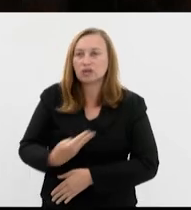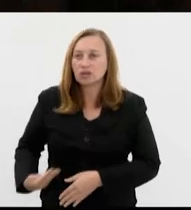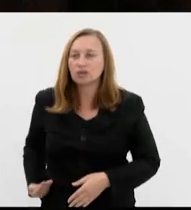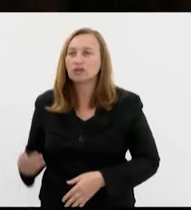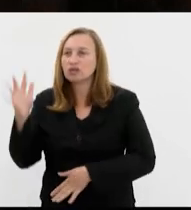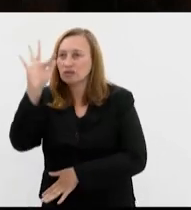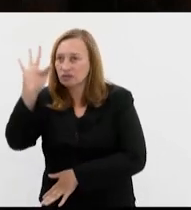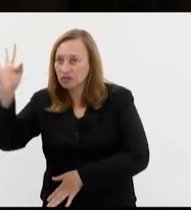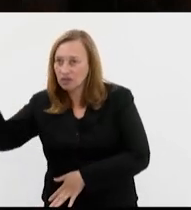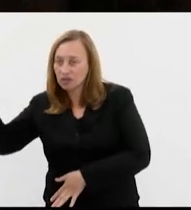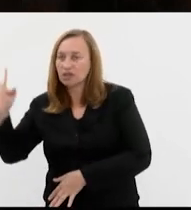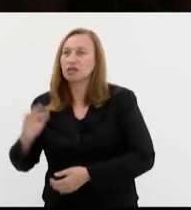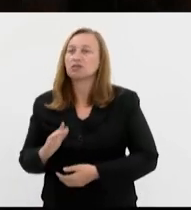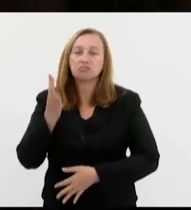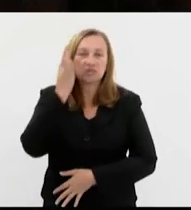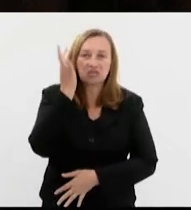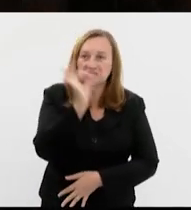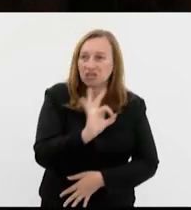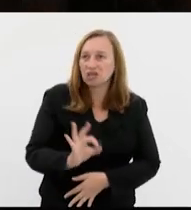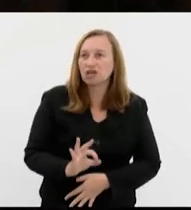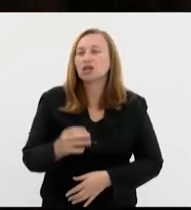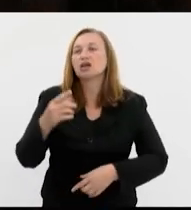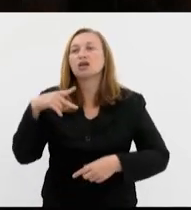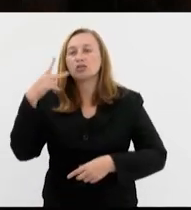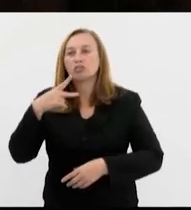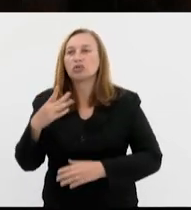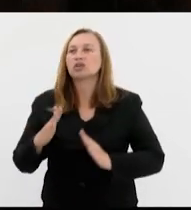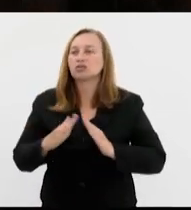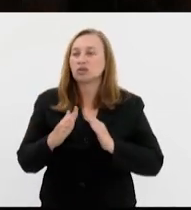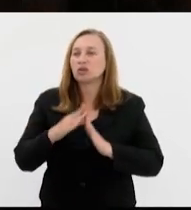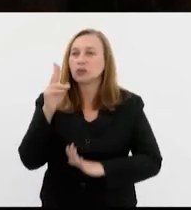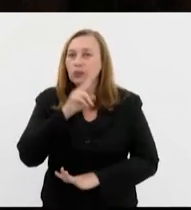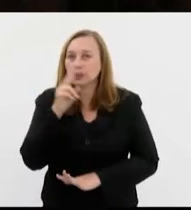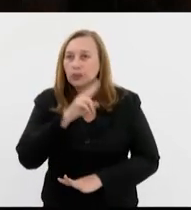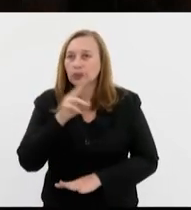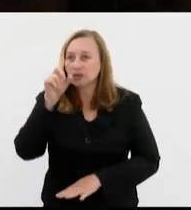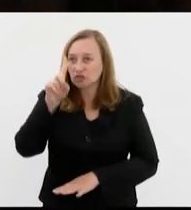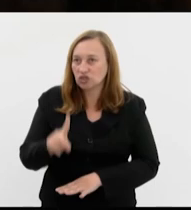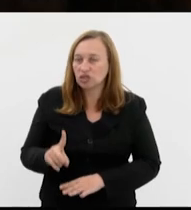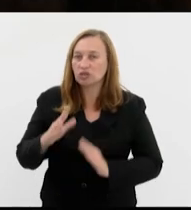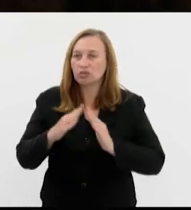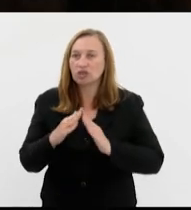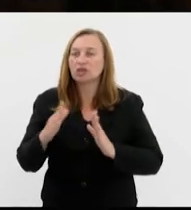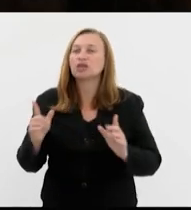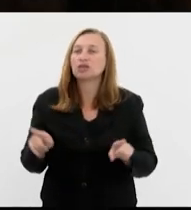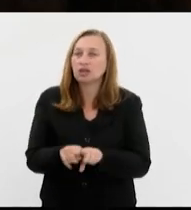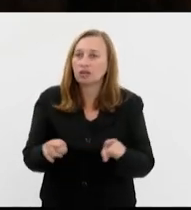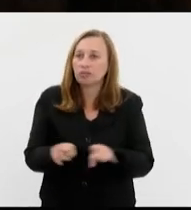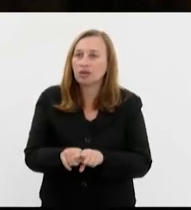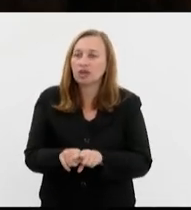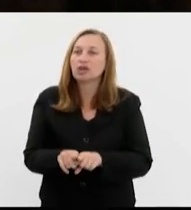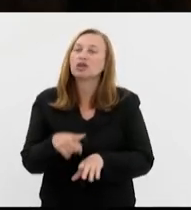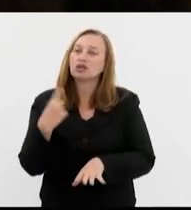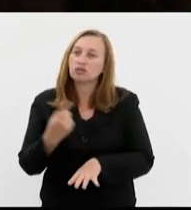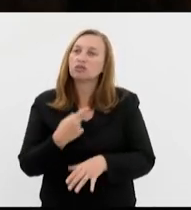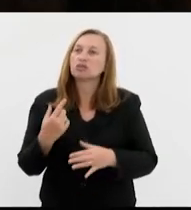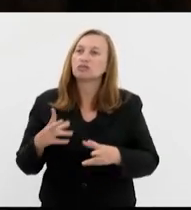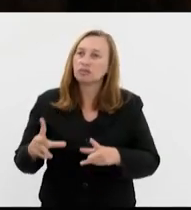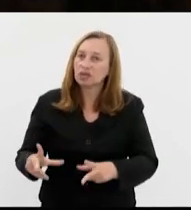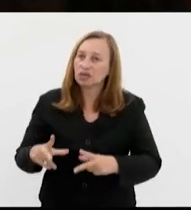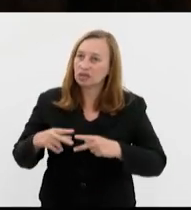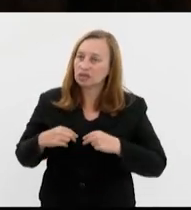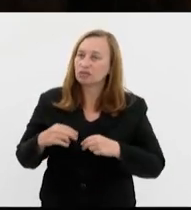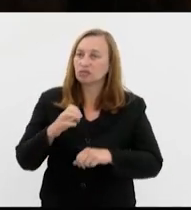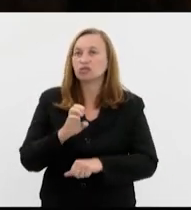que passaram, de não entender que política habitacional é urgente, direito à moradia é também algo que todos nós merecemos e